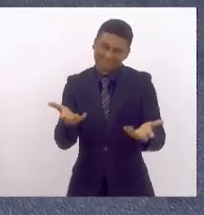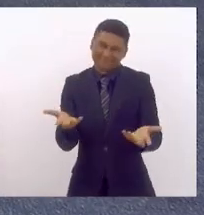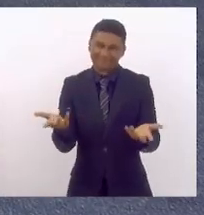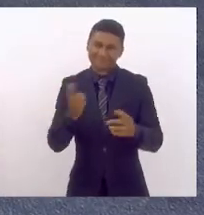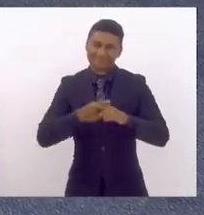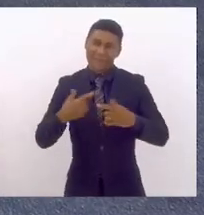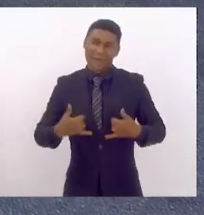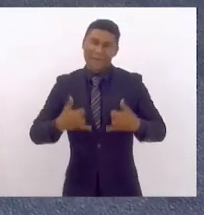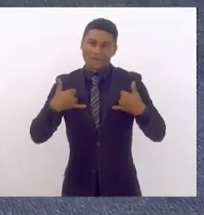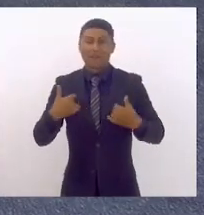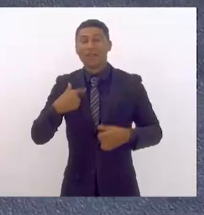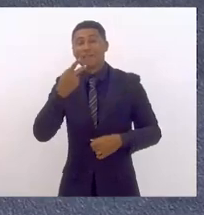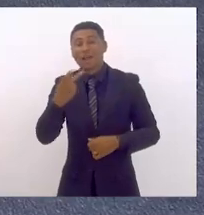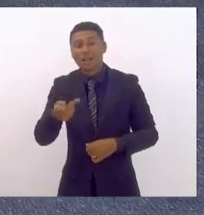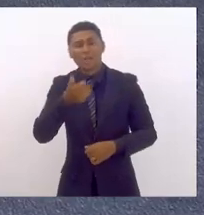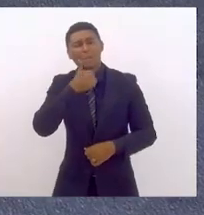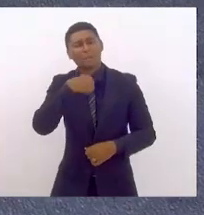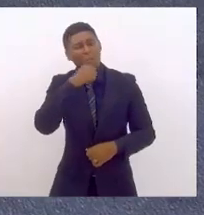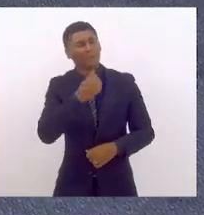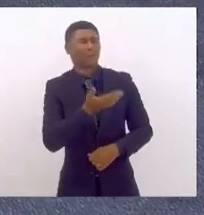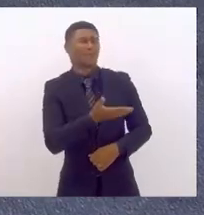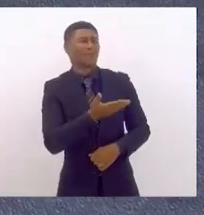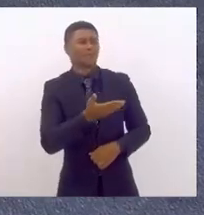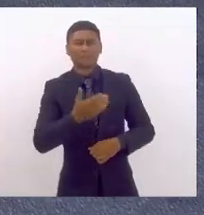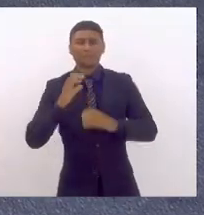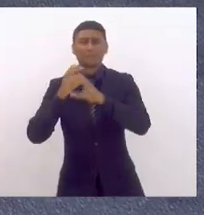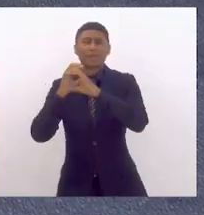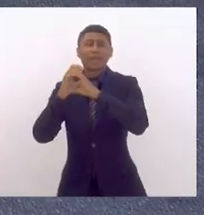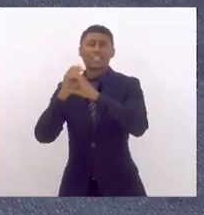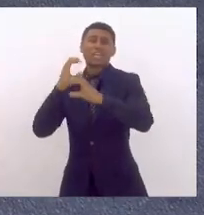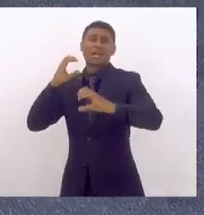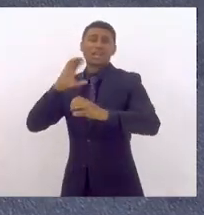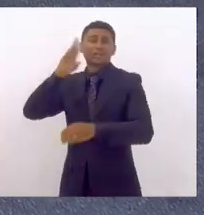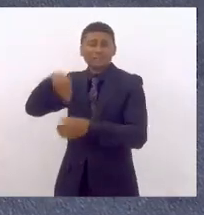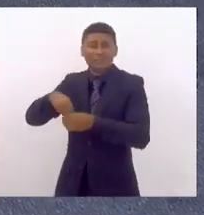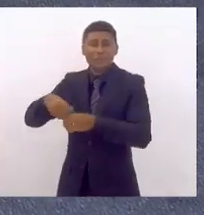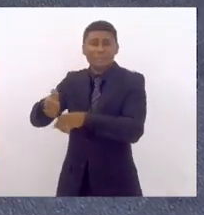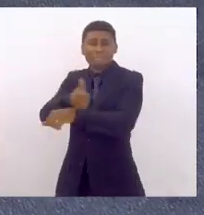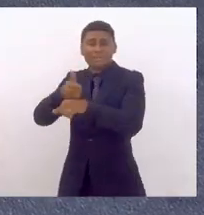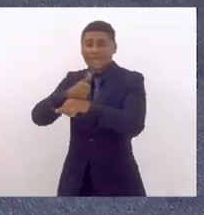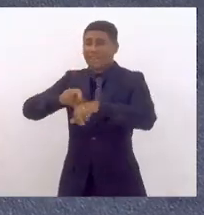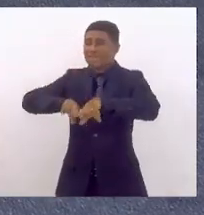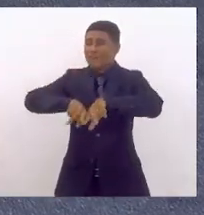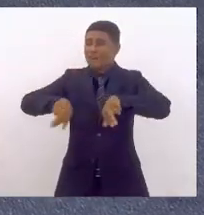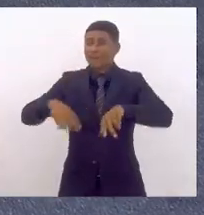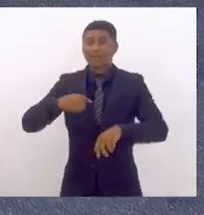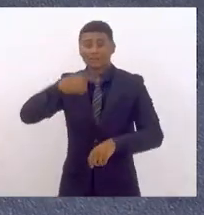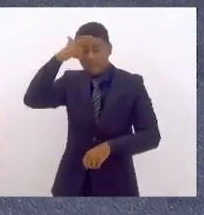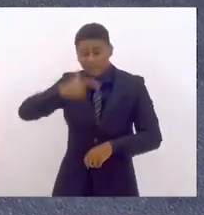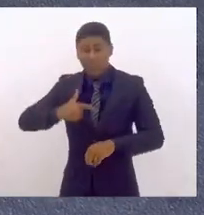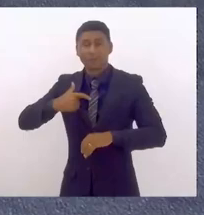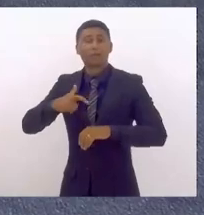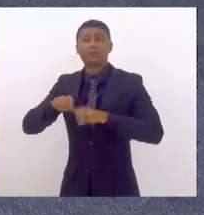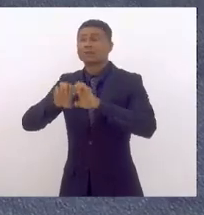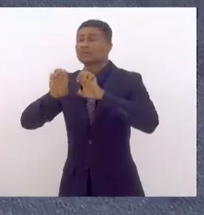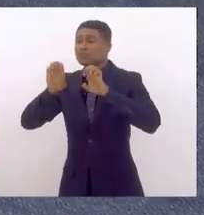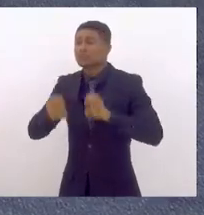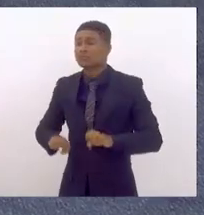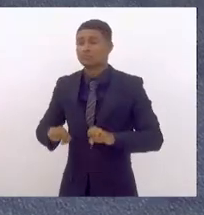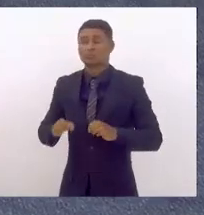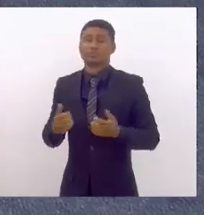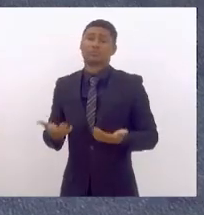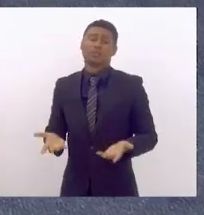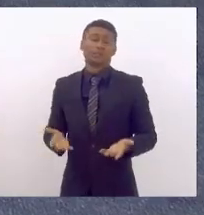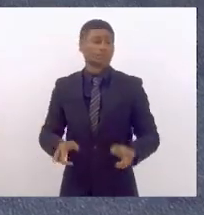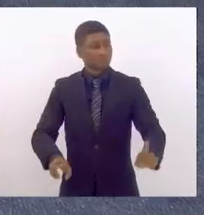mamãe e esse negócio aí engenharia tem várias especialidades a minha de estrutura o Tratado mencionamento de